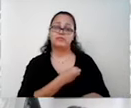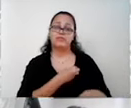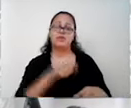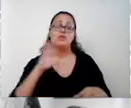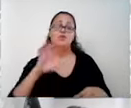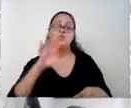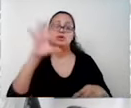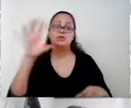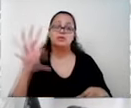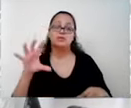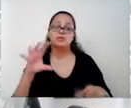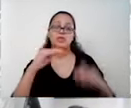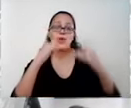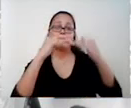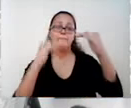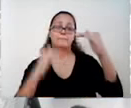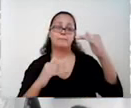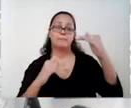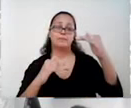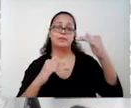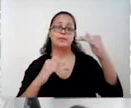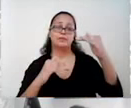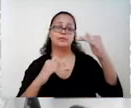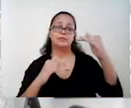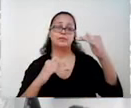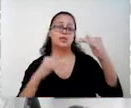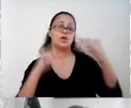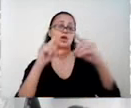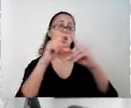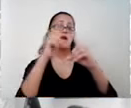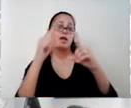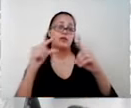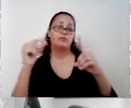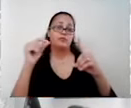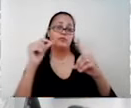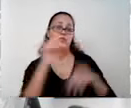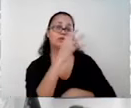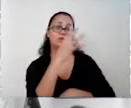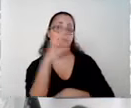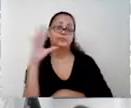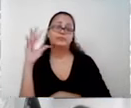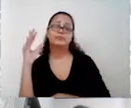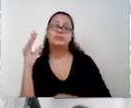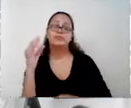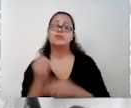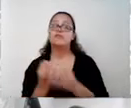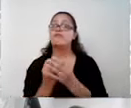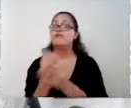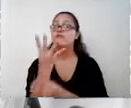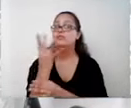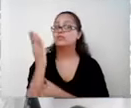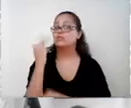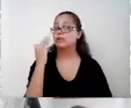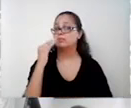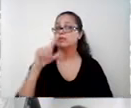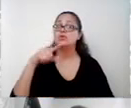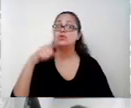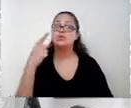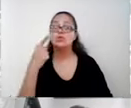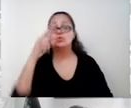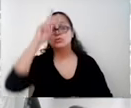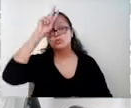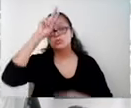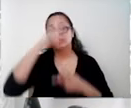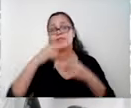tinha uma oferta de folhas de árvores que poderiam servir como fonte de alimento. E outros insetos se alimentavam de